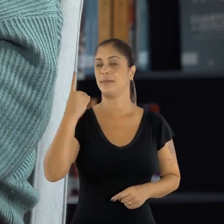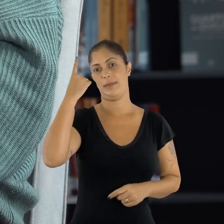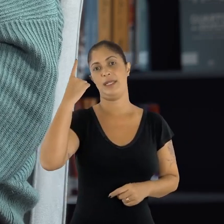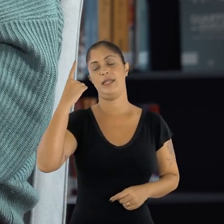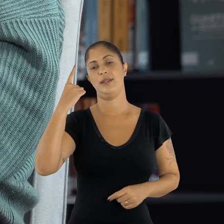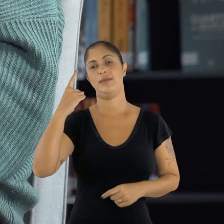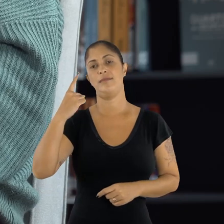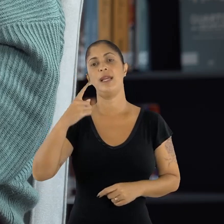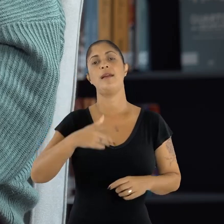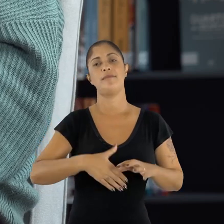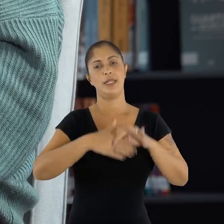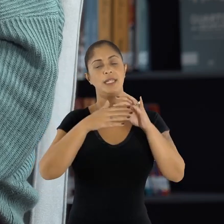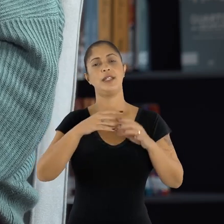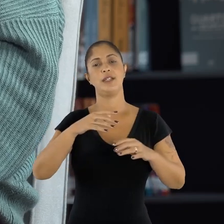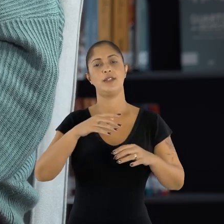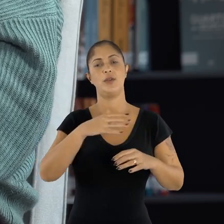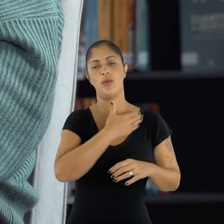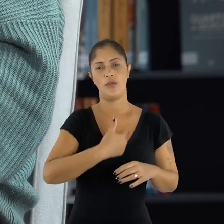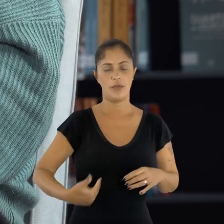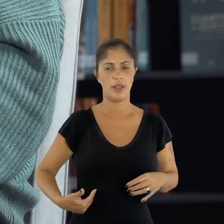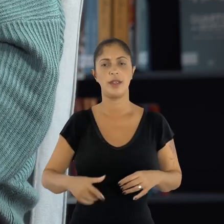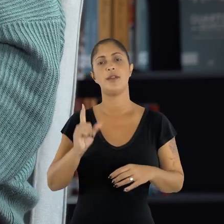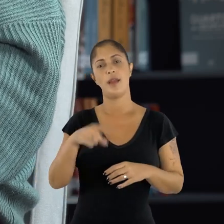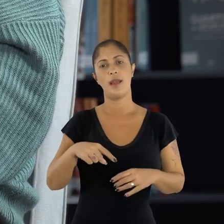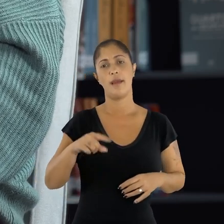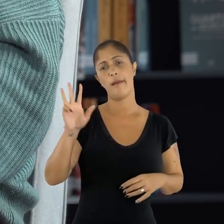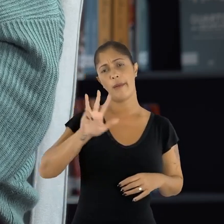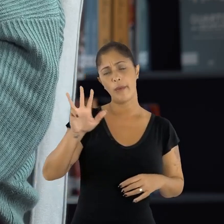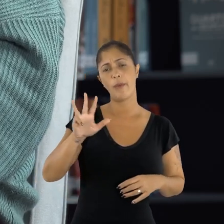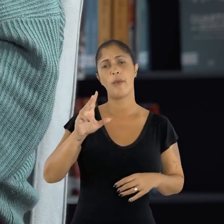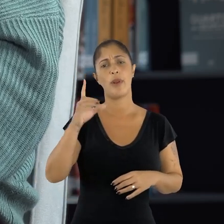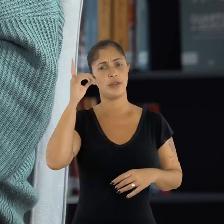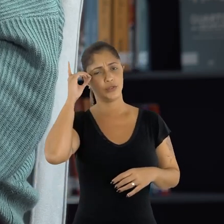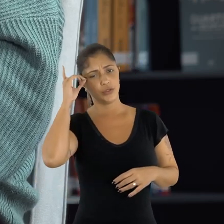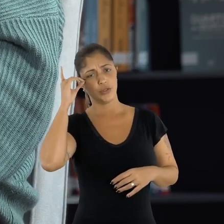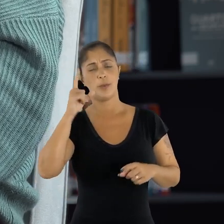Aos primeiros mandatos, né, tanto do Lula quanto da Dilma,